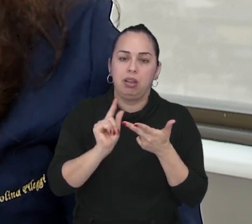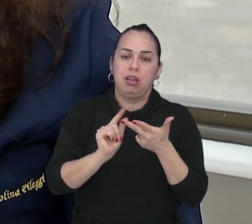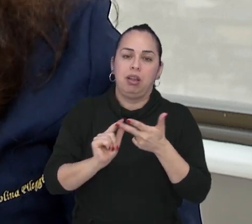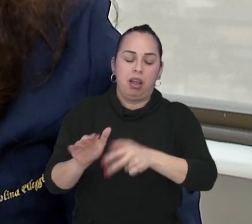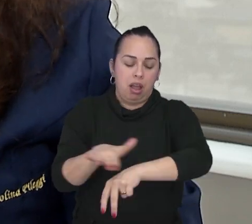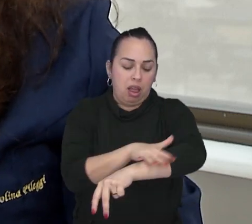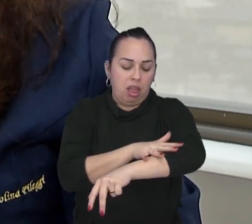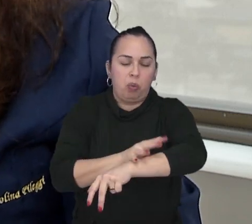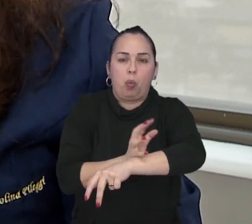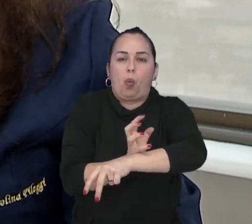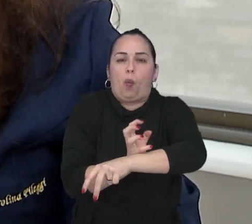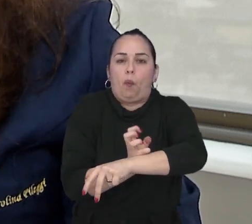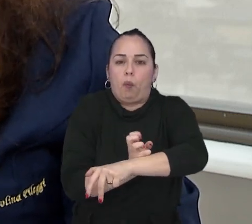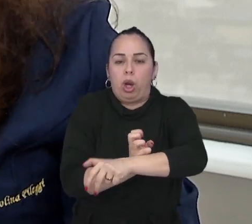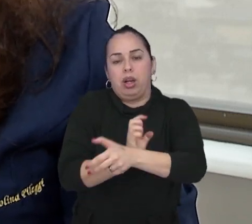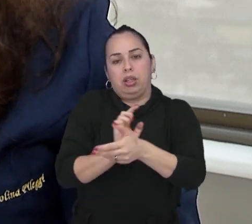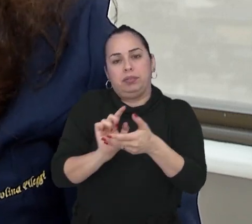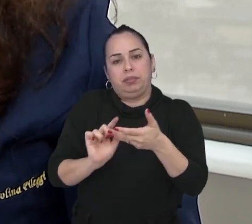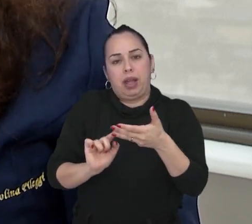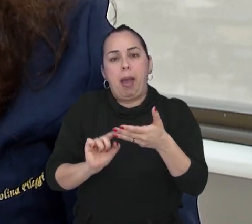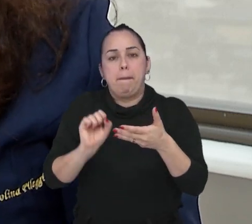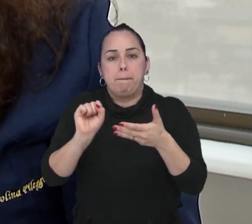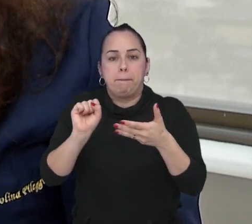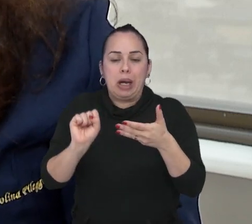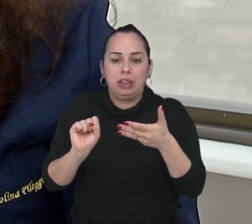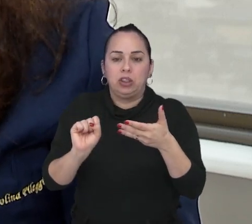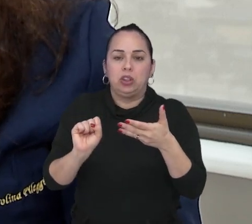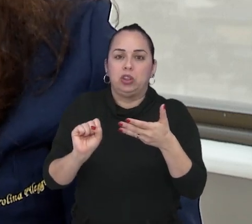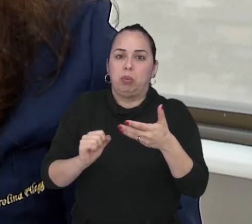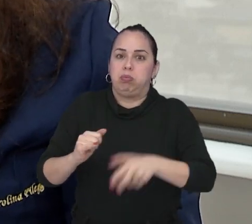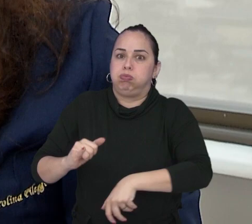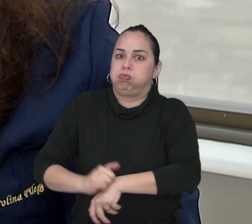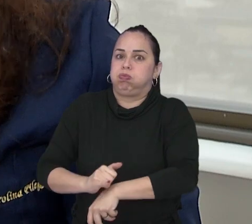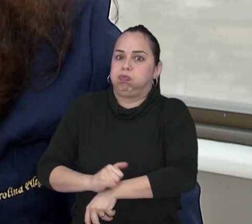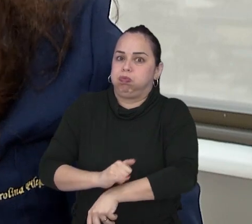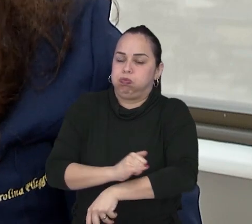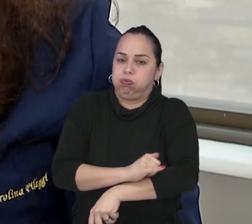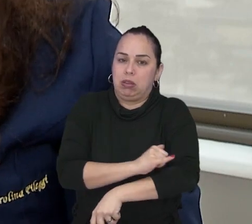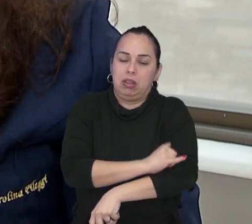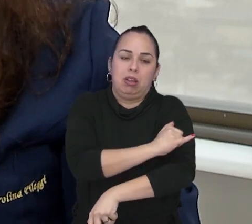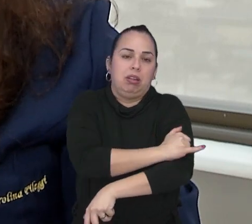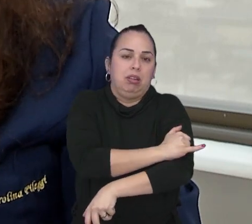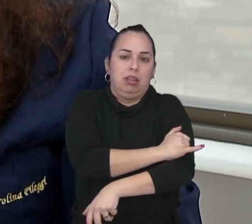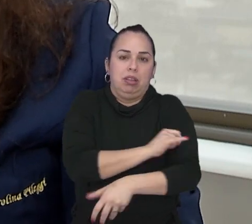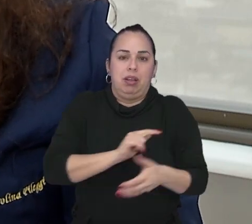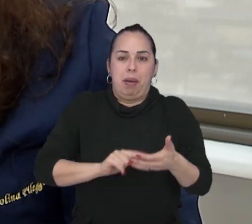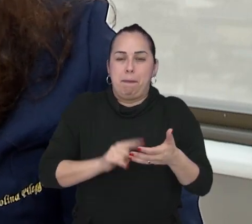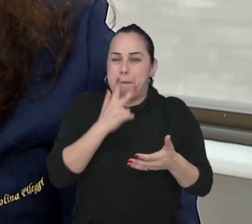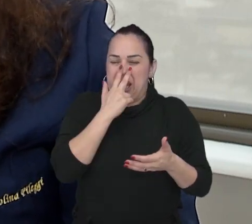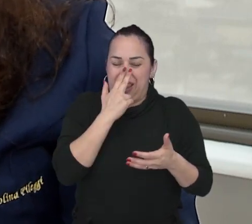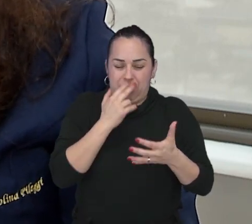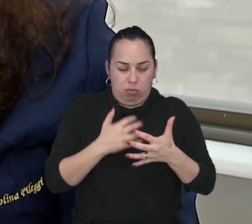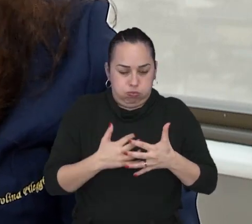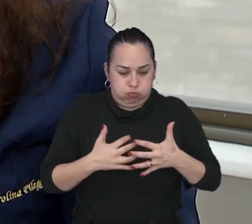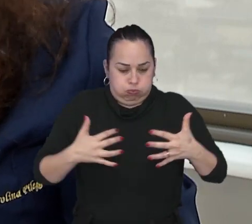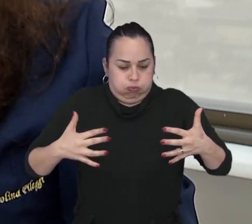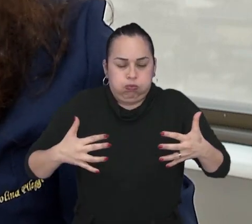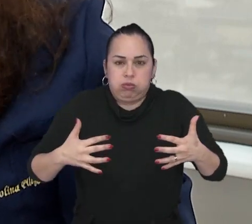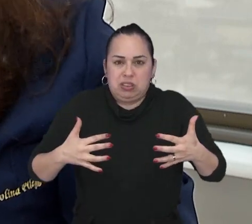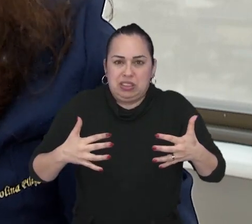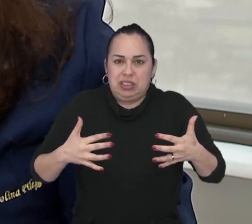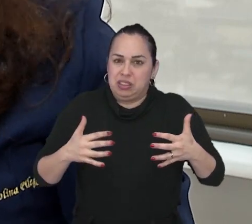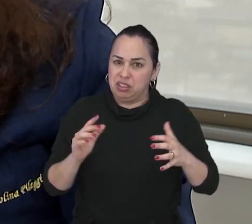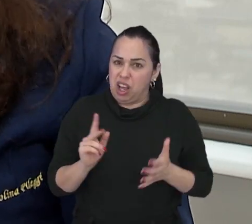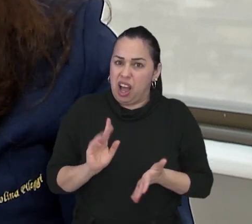a pele fica mais ressecada a gente pode ter um aumento de peso a sensação de de tá inchada e muitas